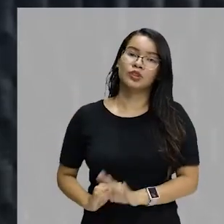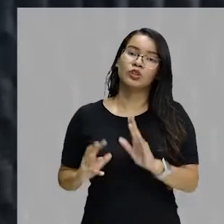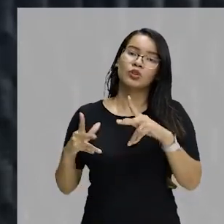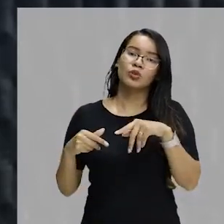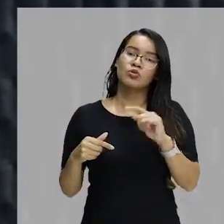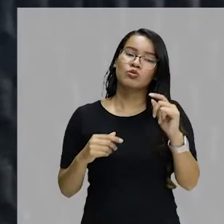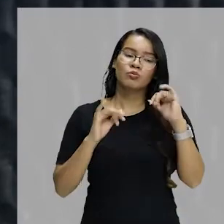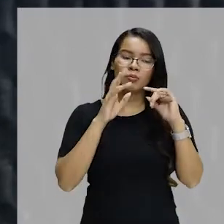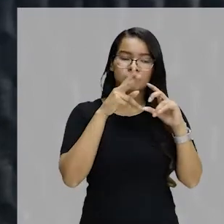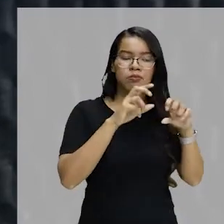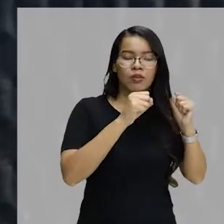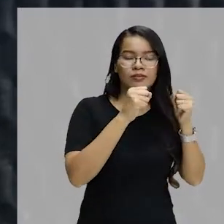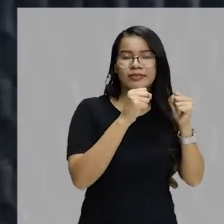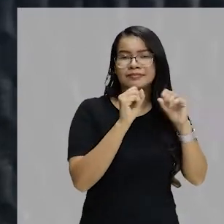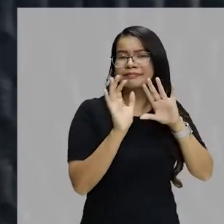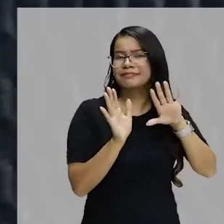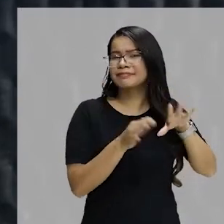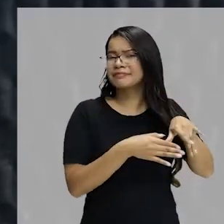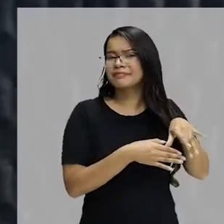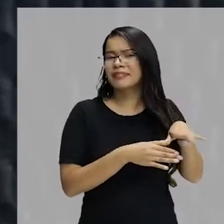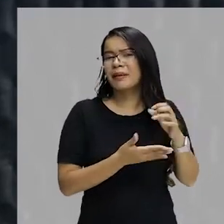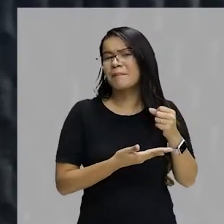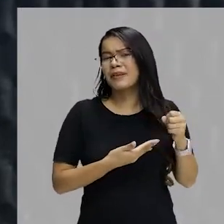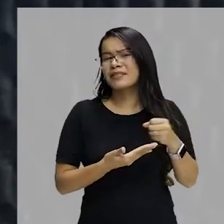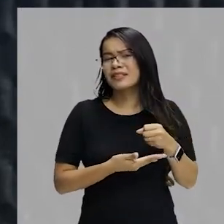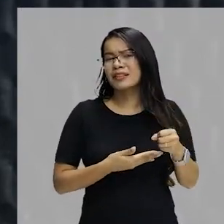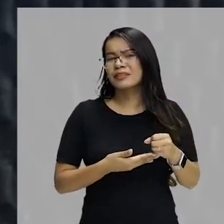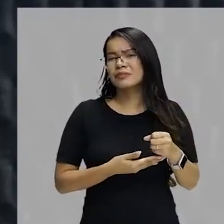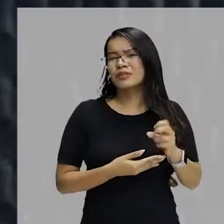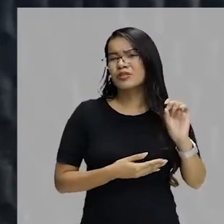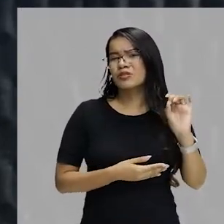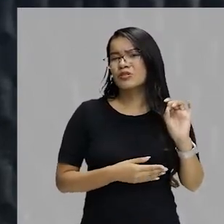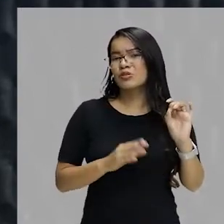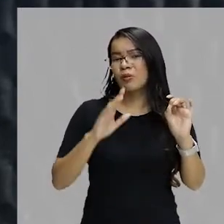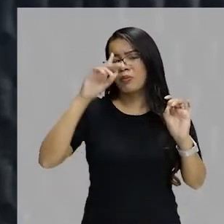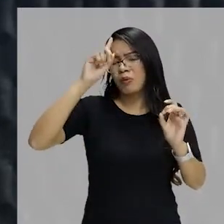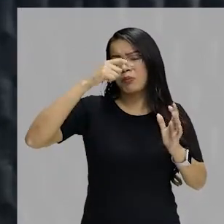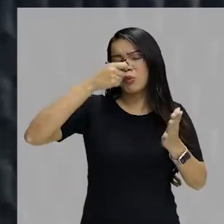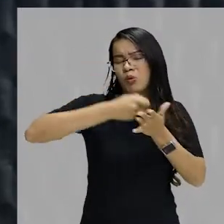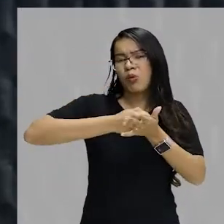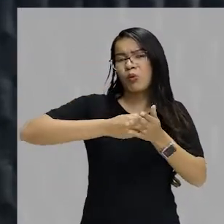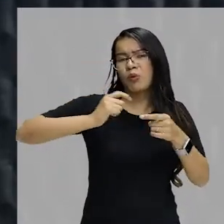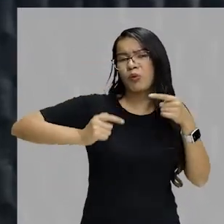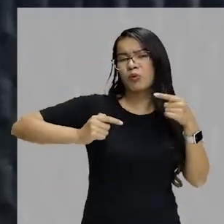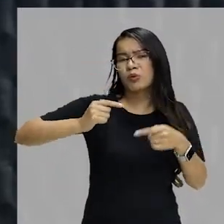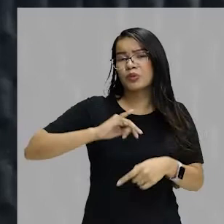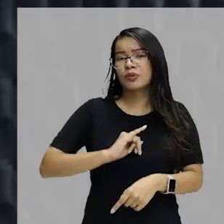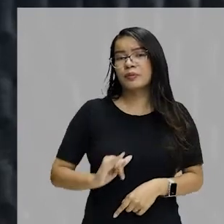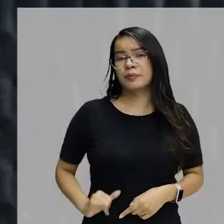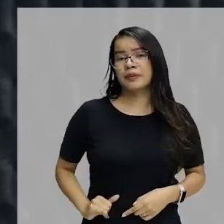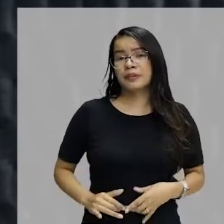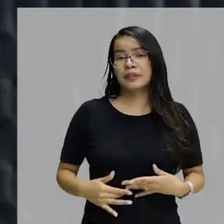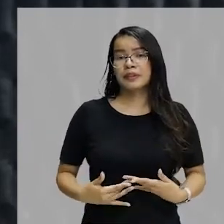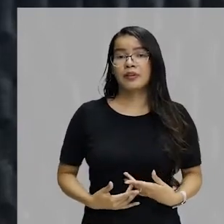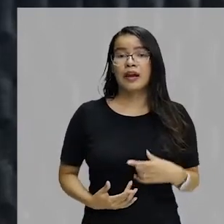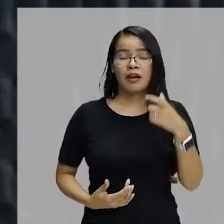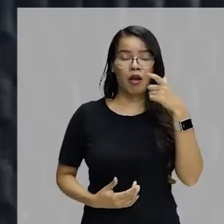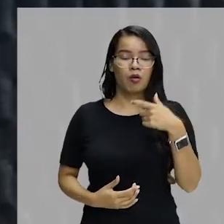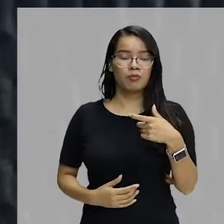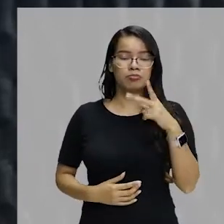acabam ficando, basicamente, ali sob o controle do imperador. Então, ele é um